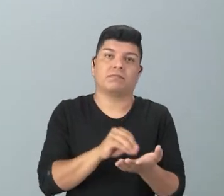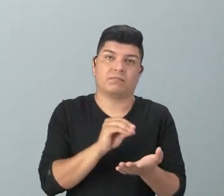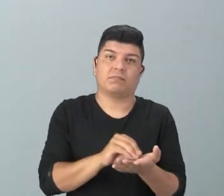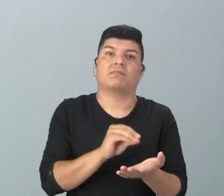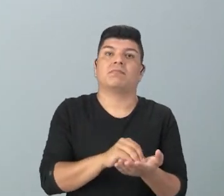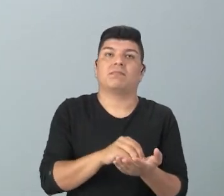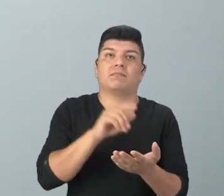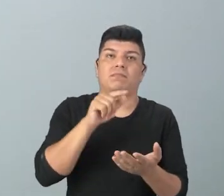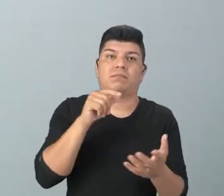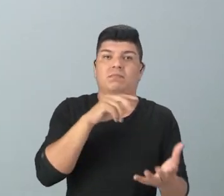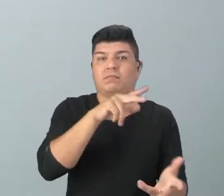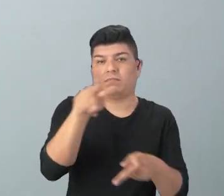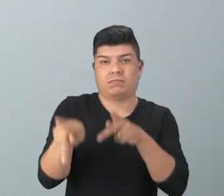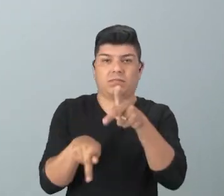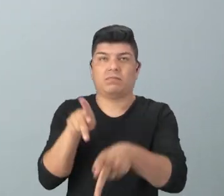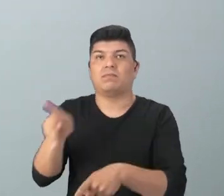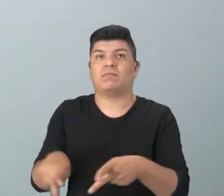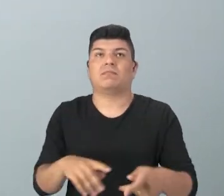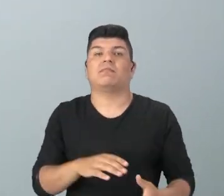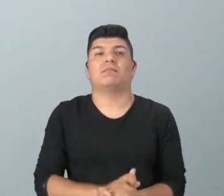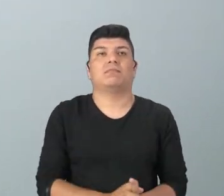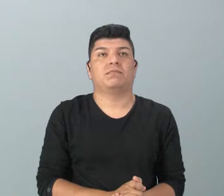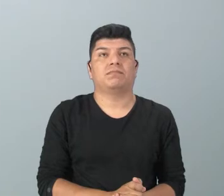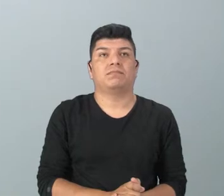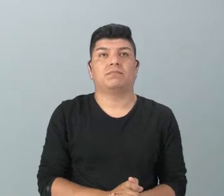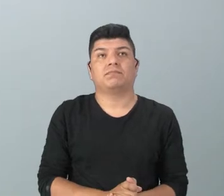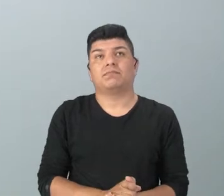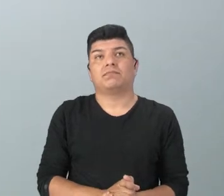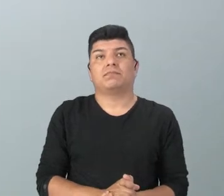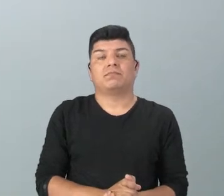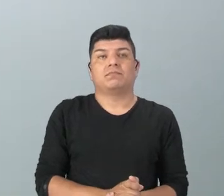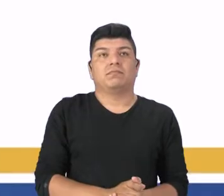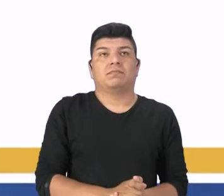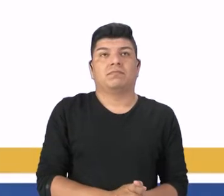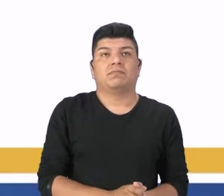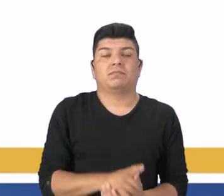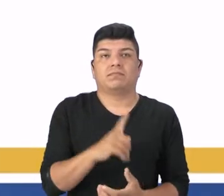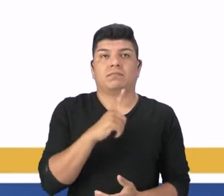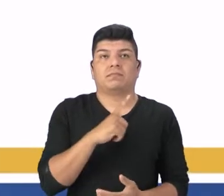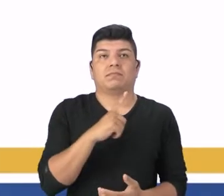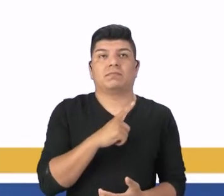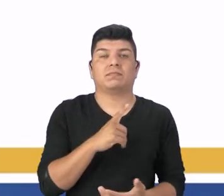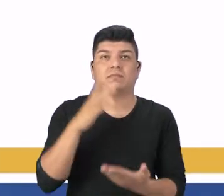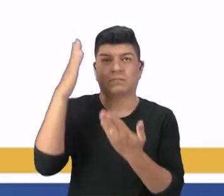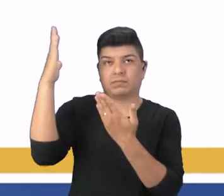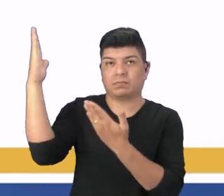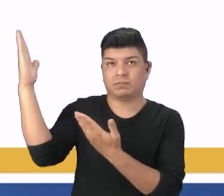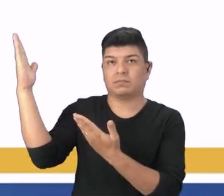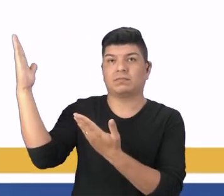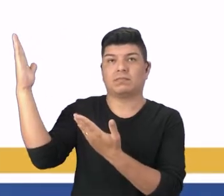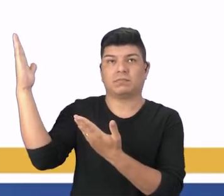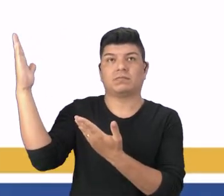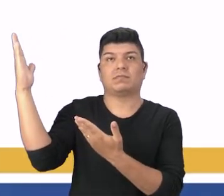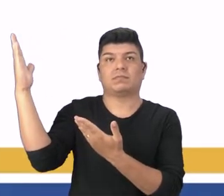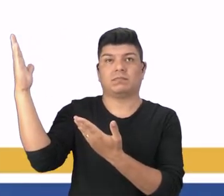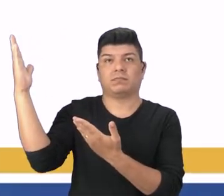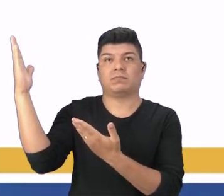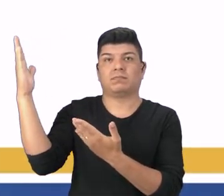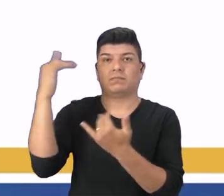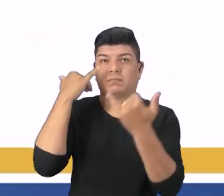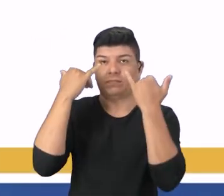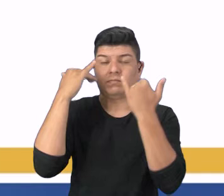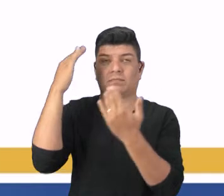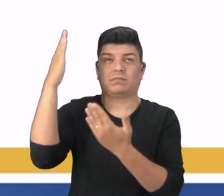alimentares dessa população. E aí, temos a seguinte situação aí nesse nosso